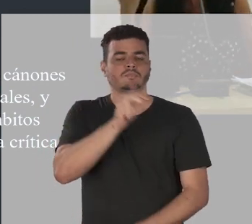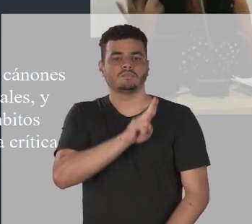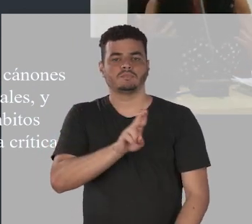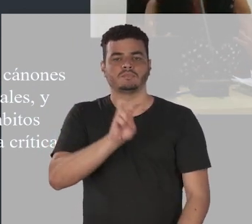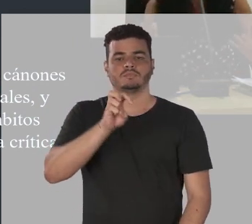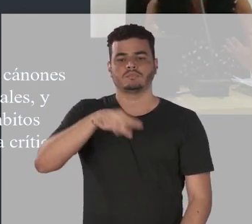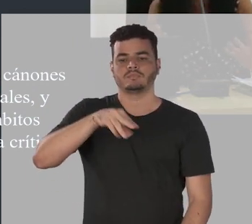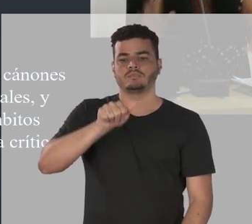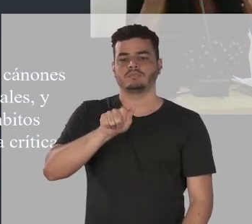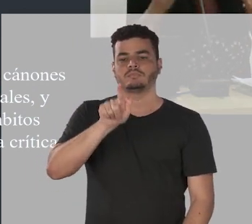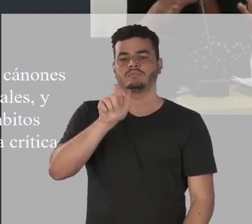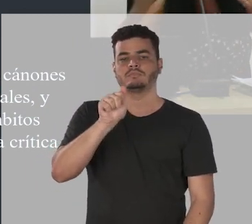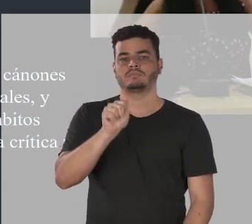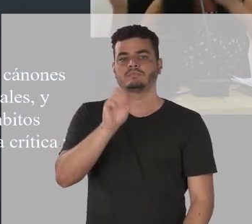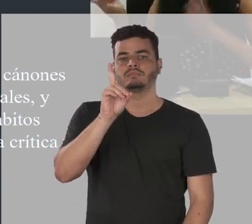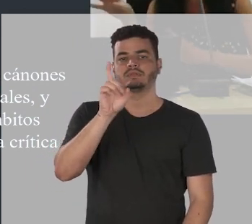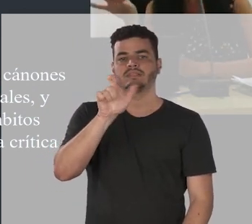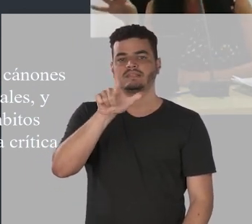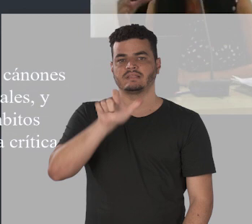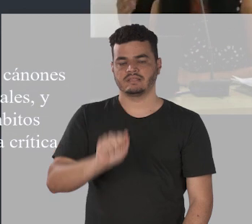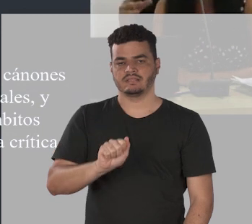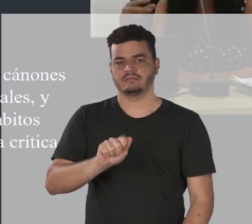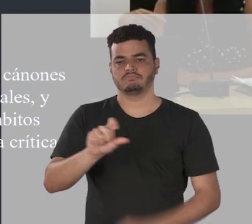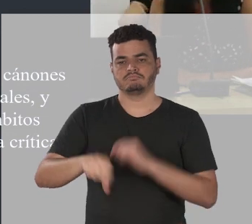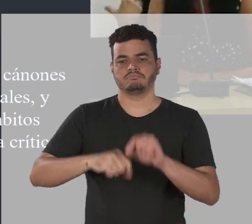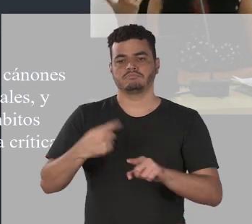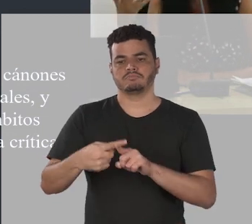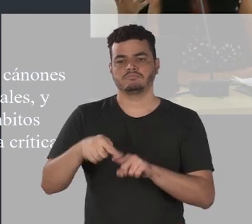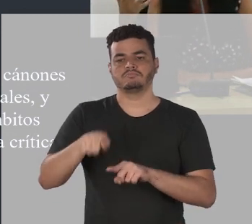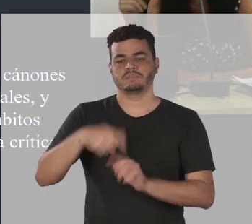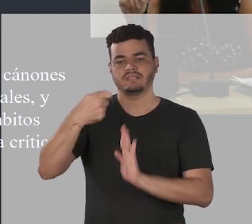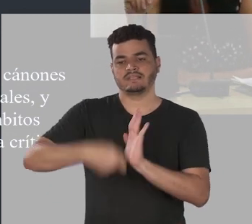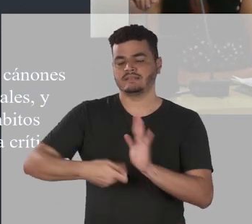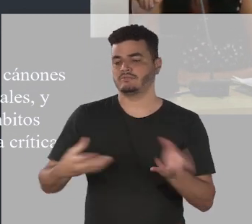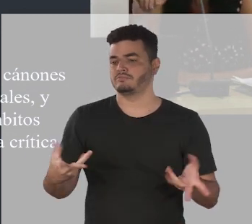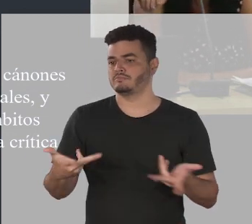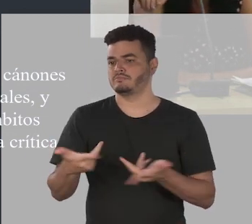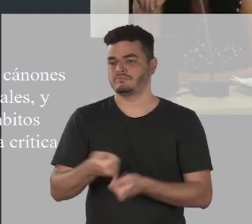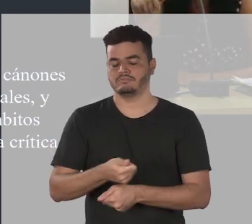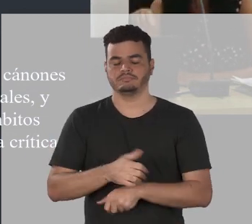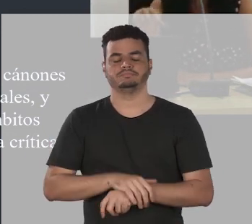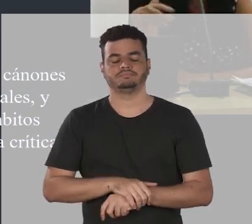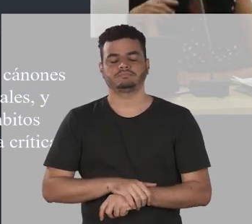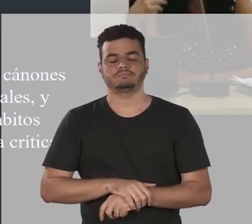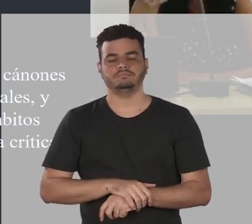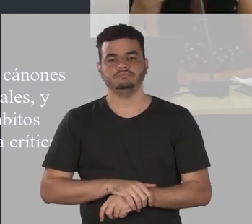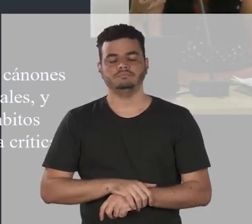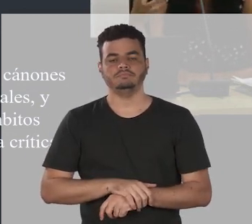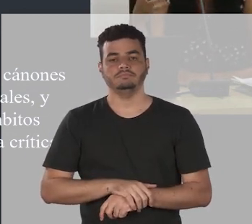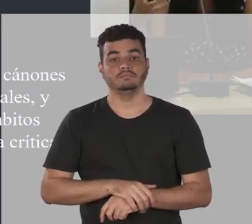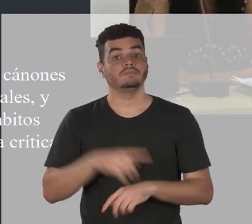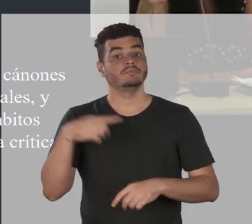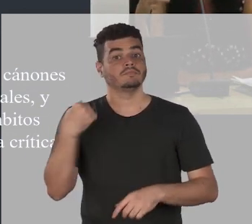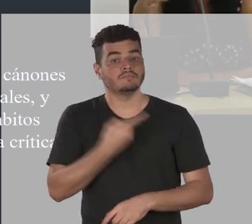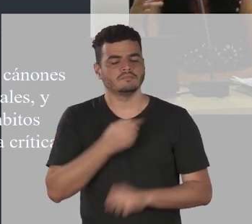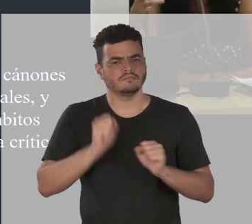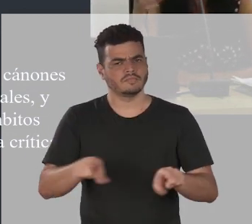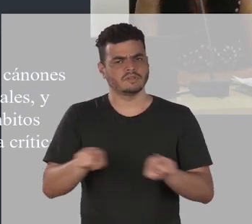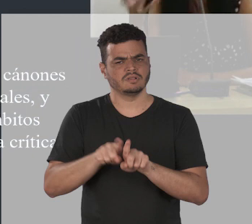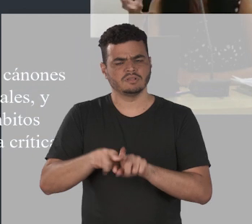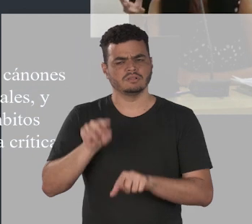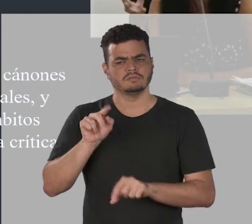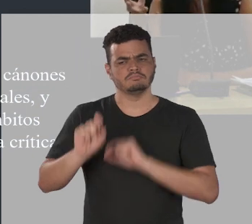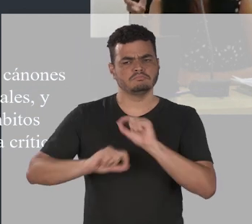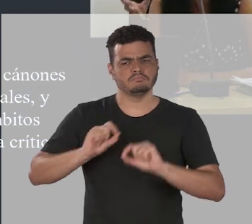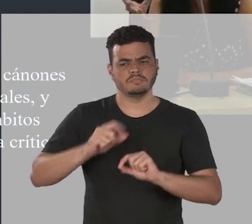perfeitamente a sabor de Manet, etc. E geralmente seguem sendo excluídos. O mesmo se vê muito nos espaços